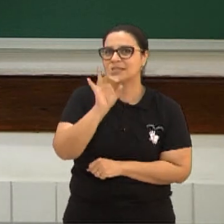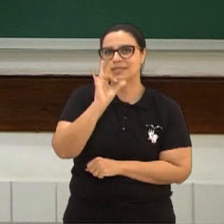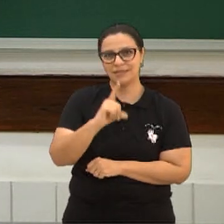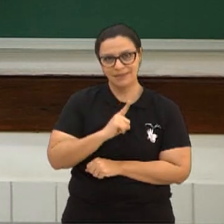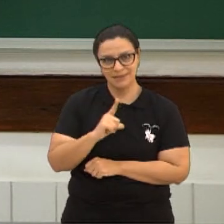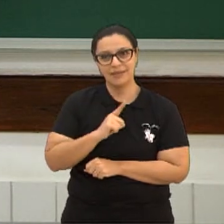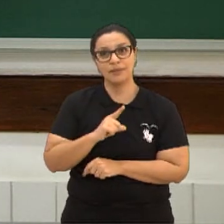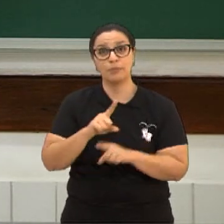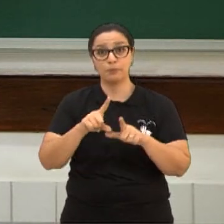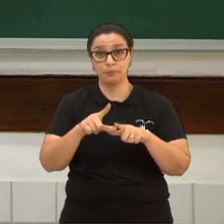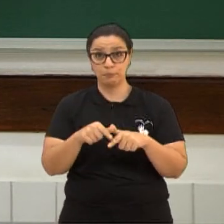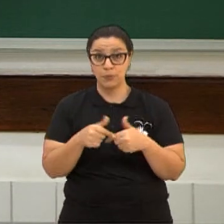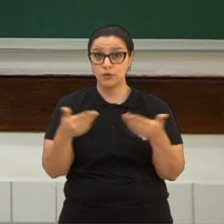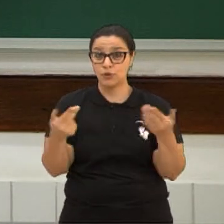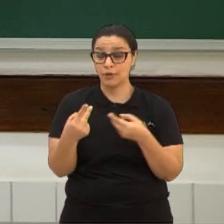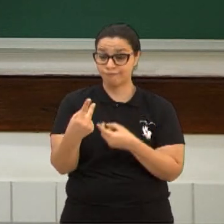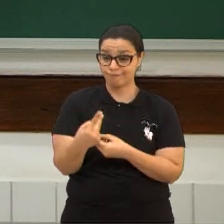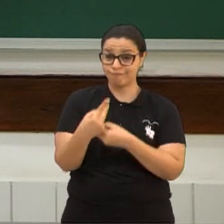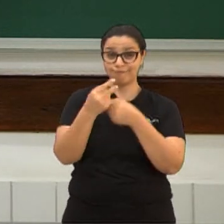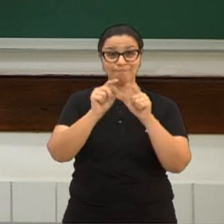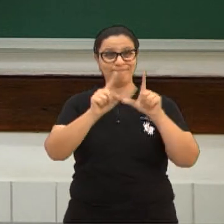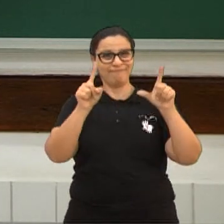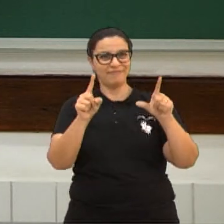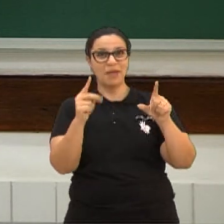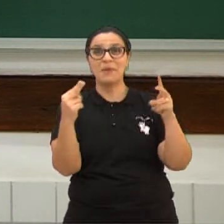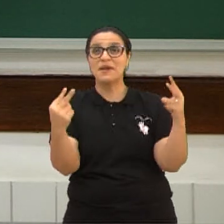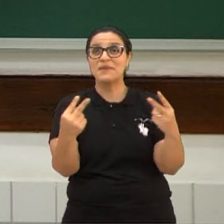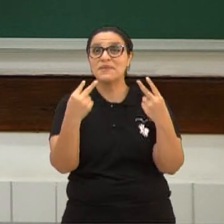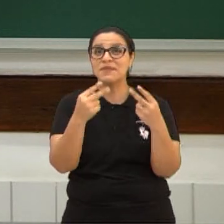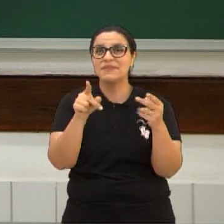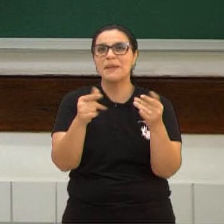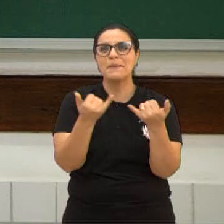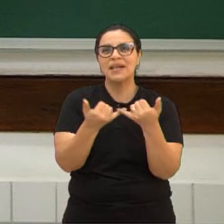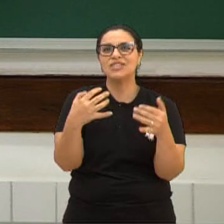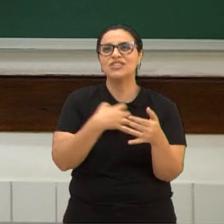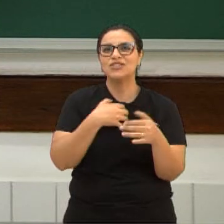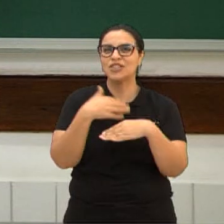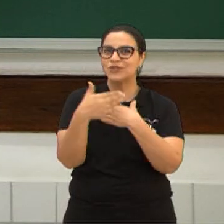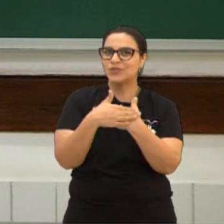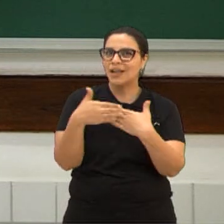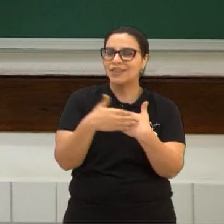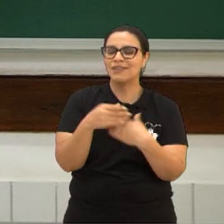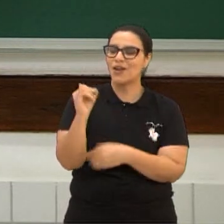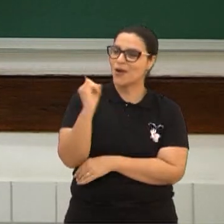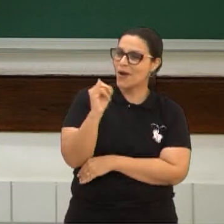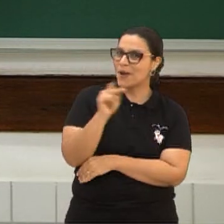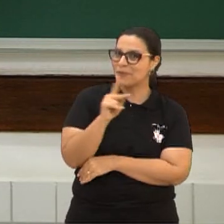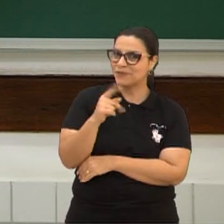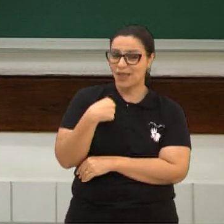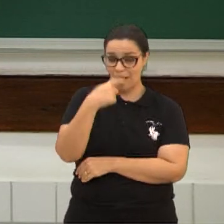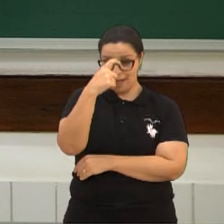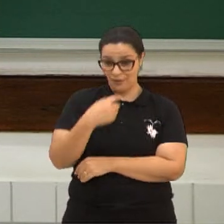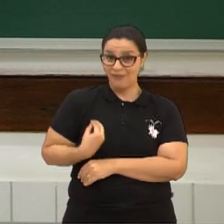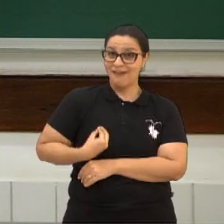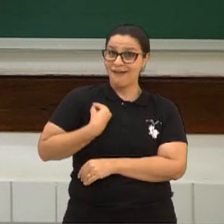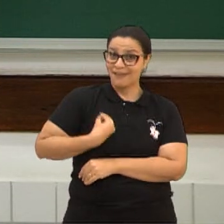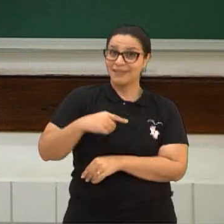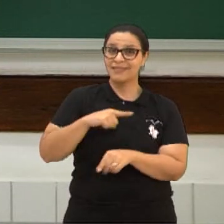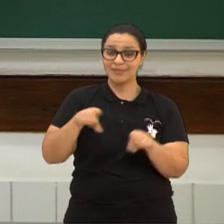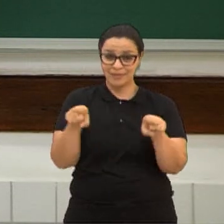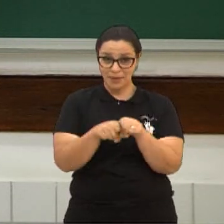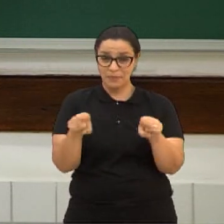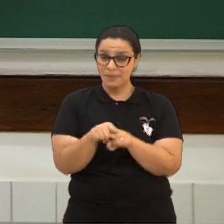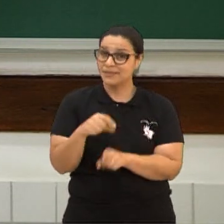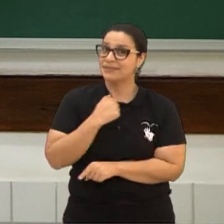suas. Então, uma câmera aberta é uma forma de carinho, de dizer, professor, eu estou aqui, eu